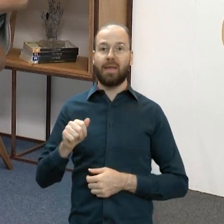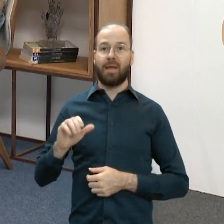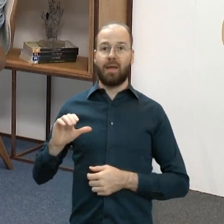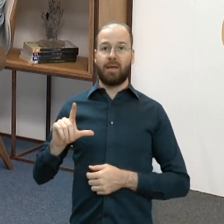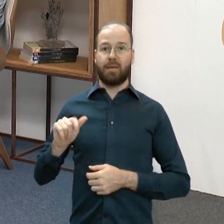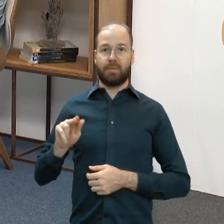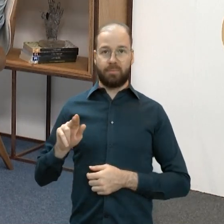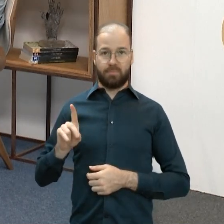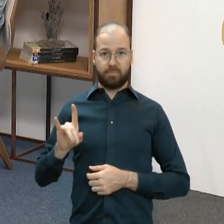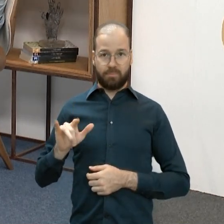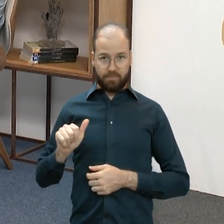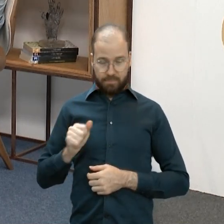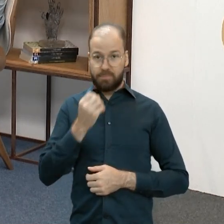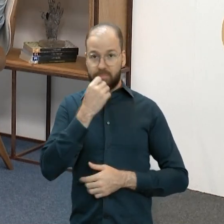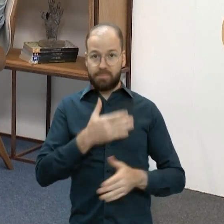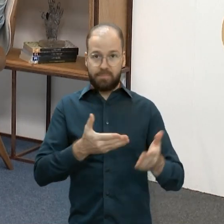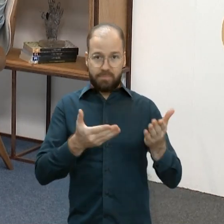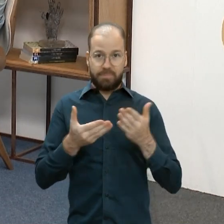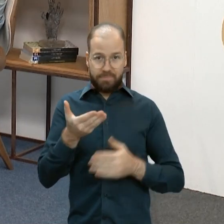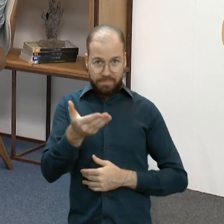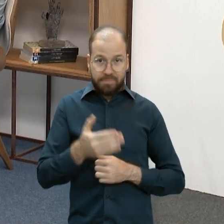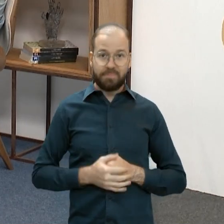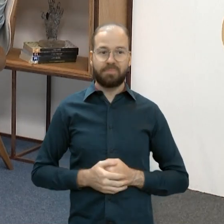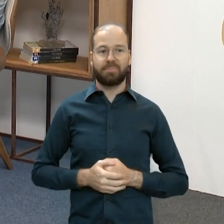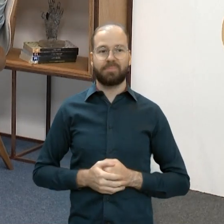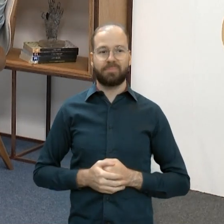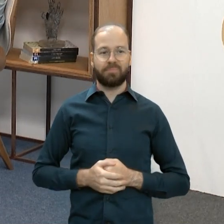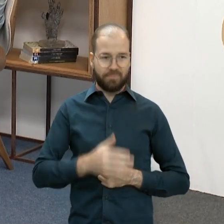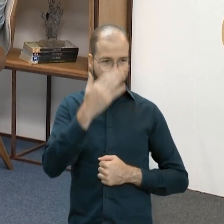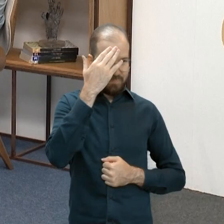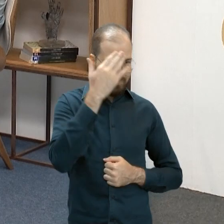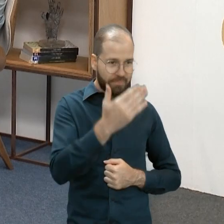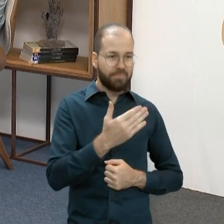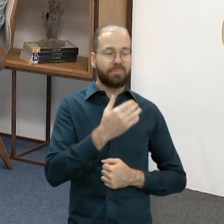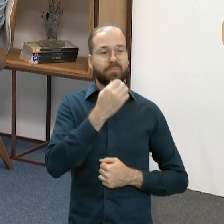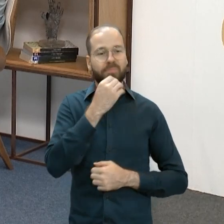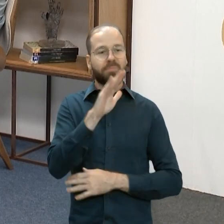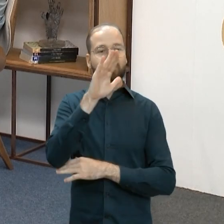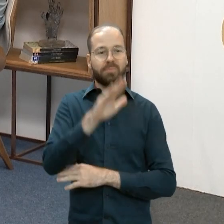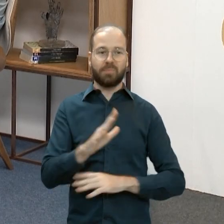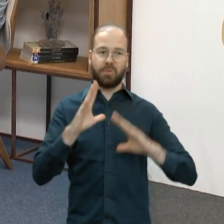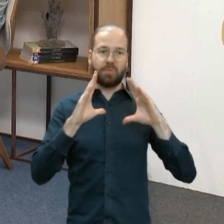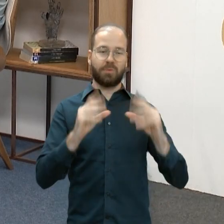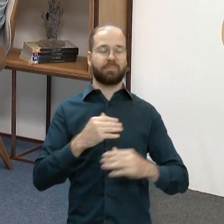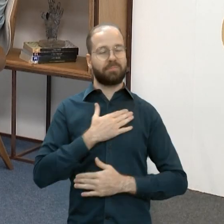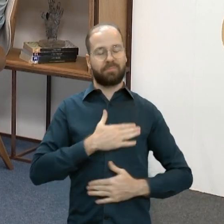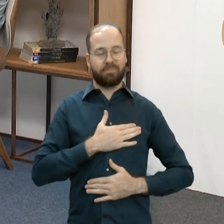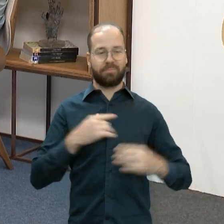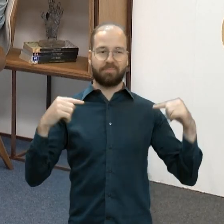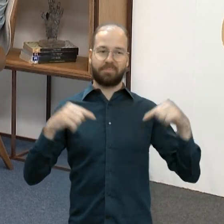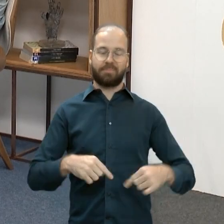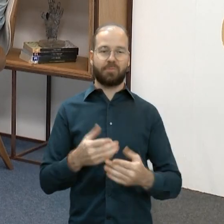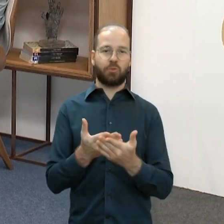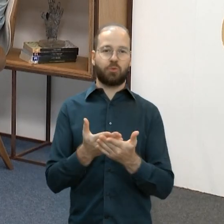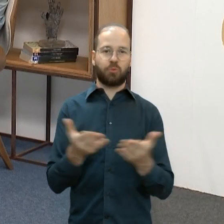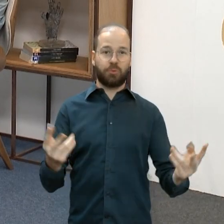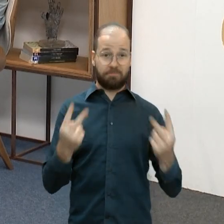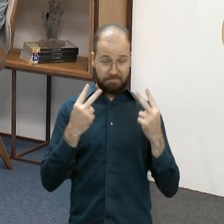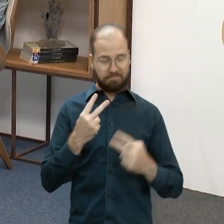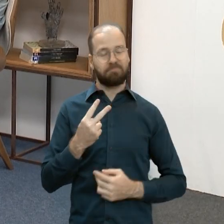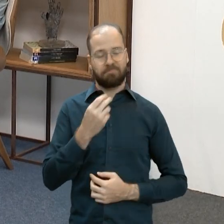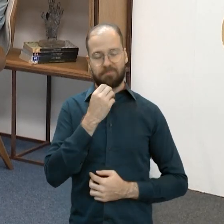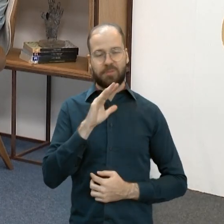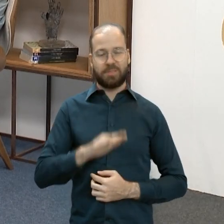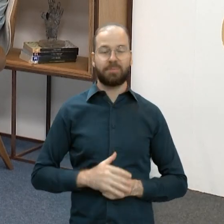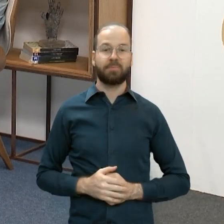Obrigada, é um prazer estar aqui com vocês. Boa tarde a todos os ouvintes. Muito obrigado pela sua